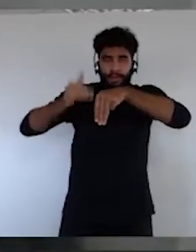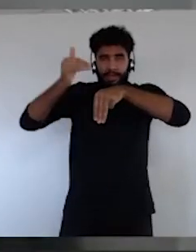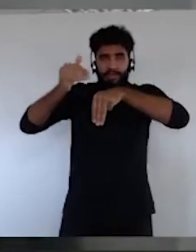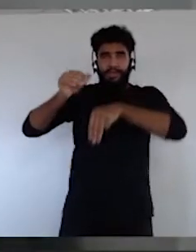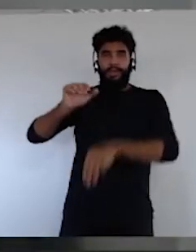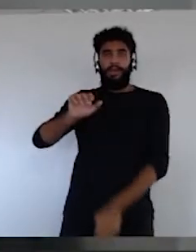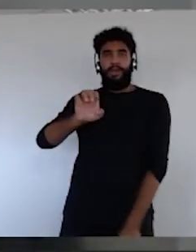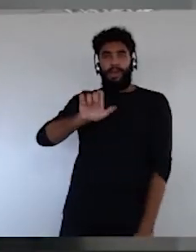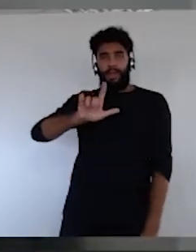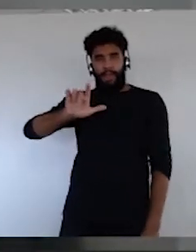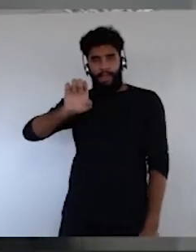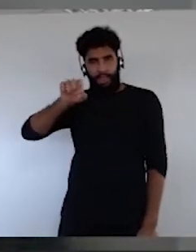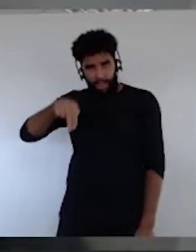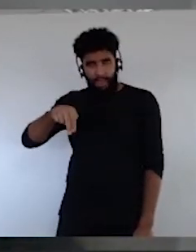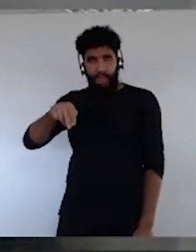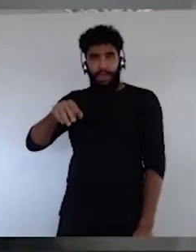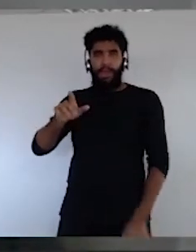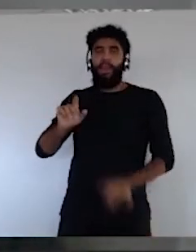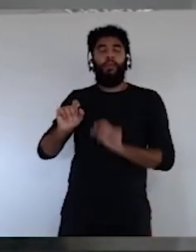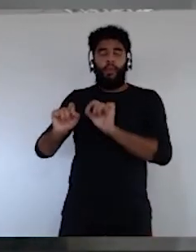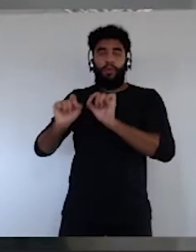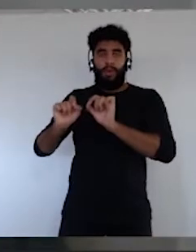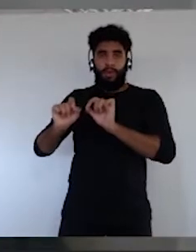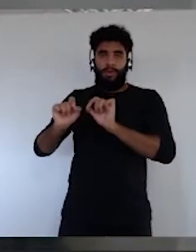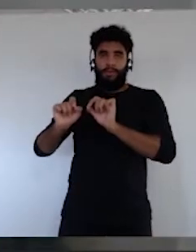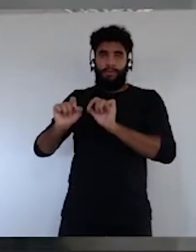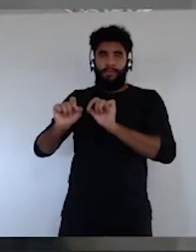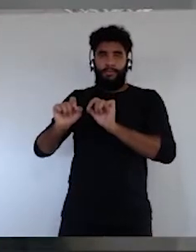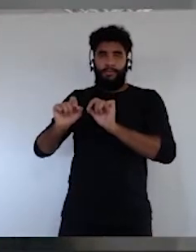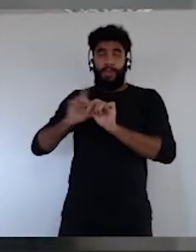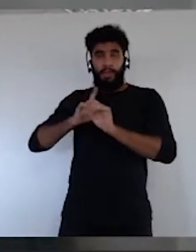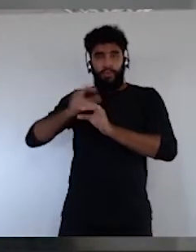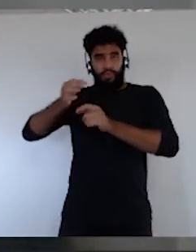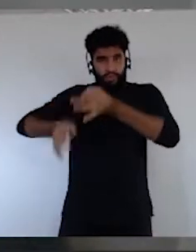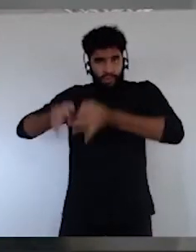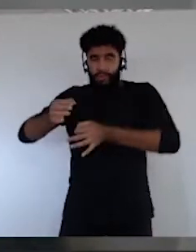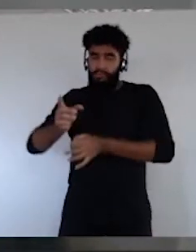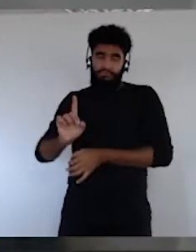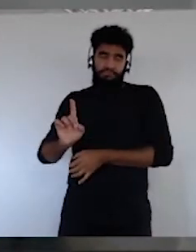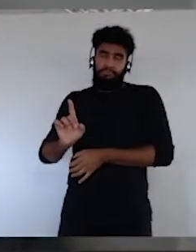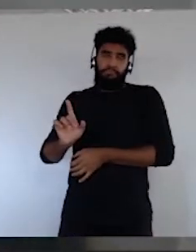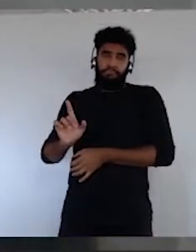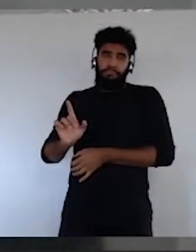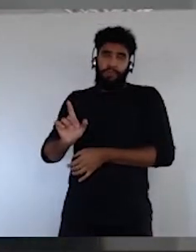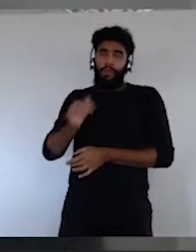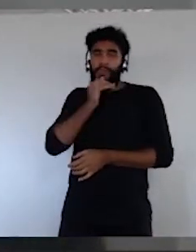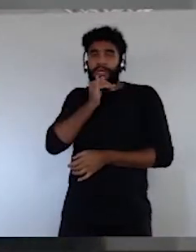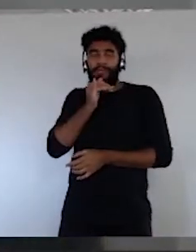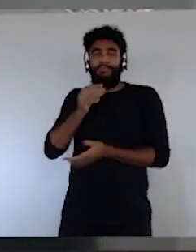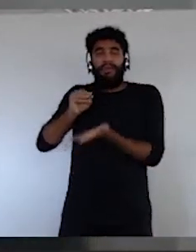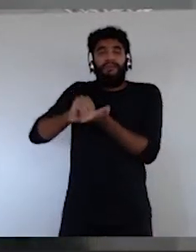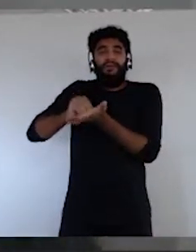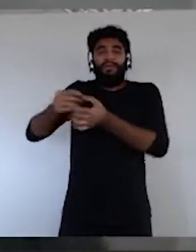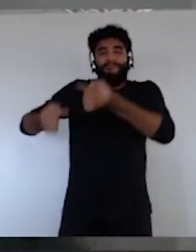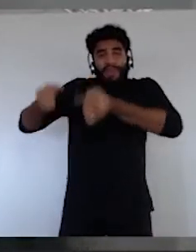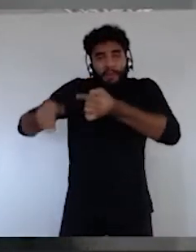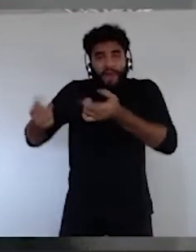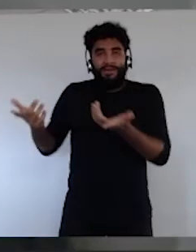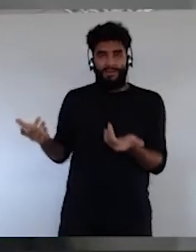instalação do quórum. Então, isso eu acho que foi muito importante. Mas, por exemplo, o STJ talvez precise corrigir isso também, como